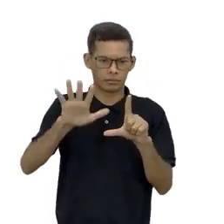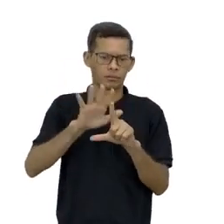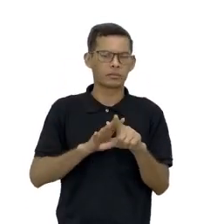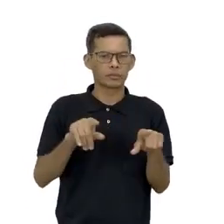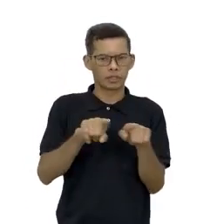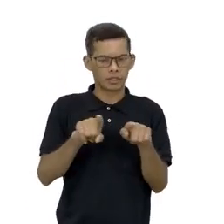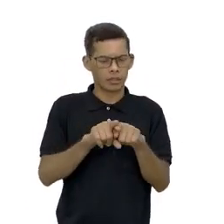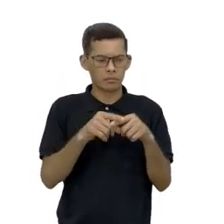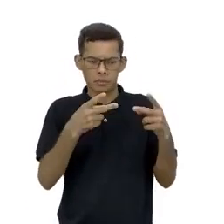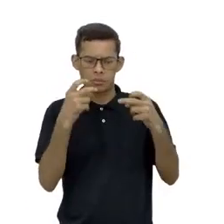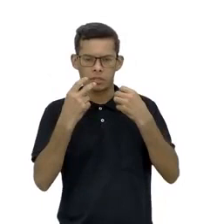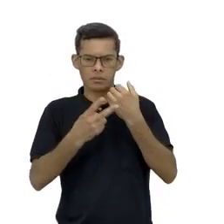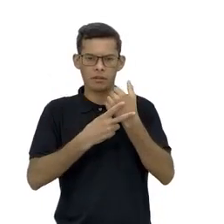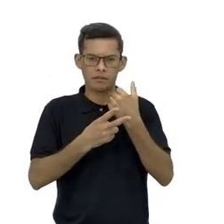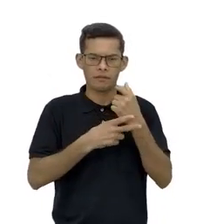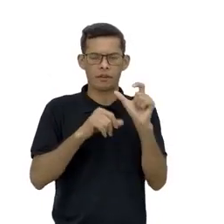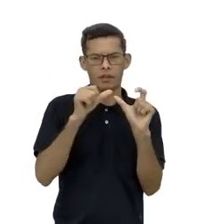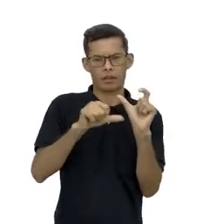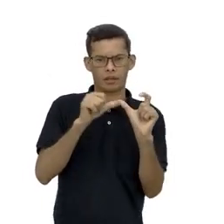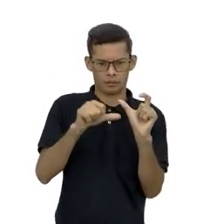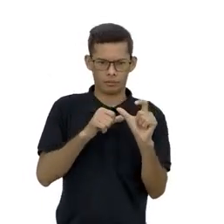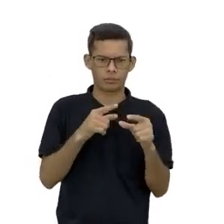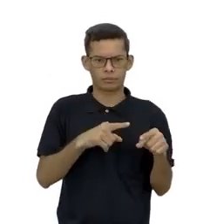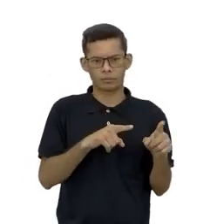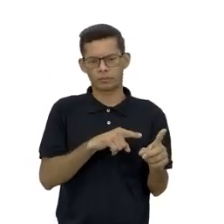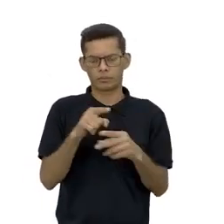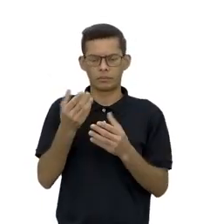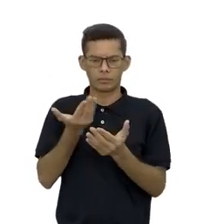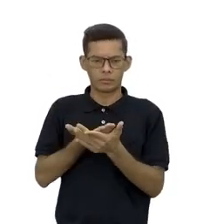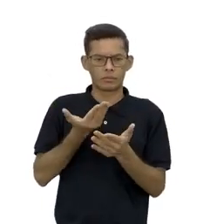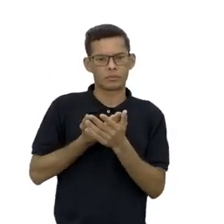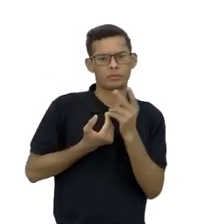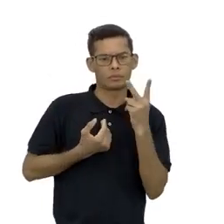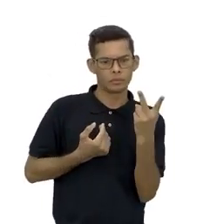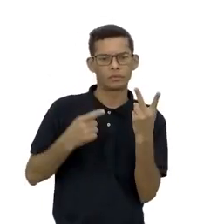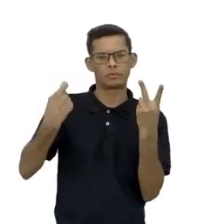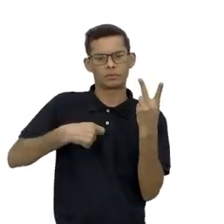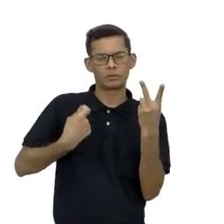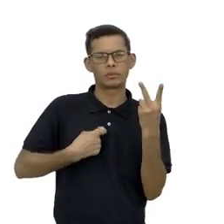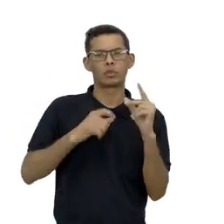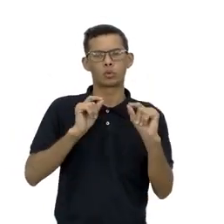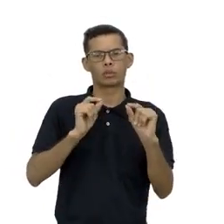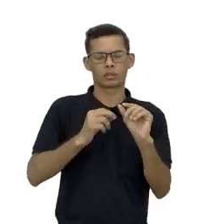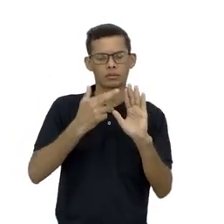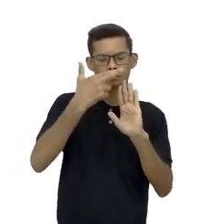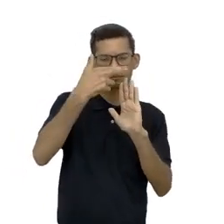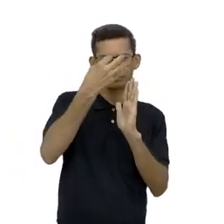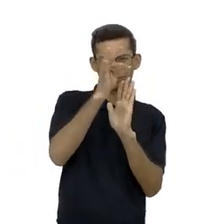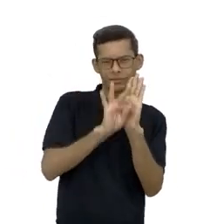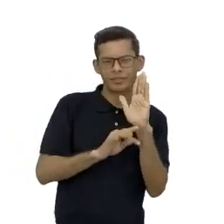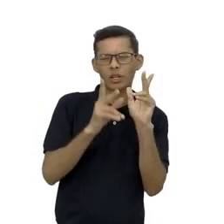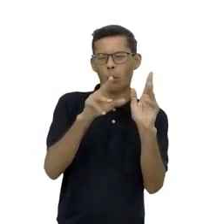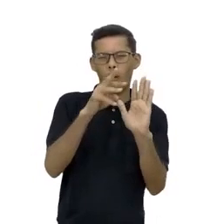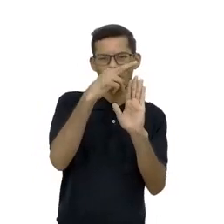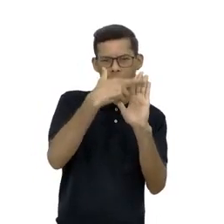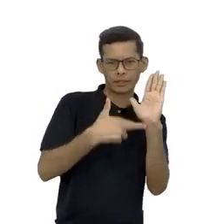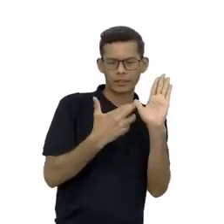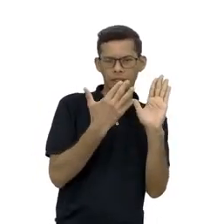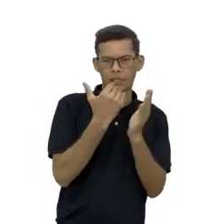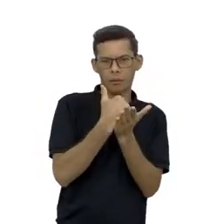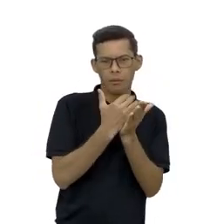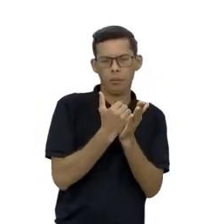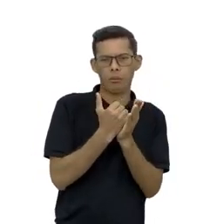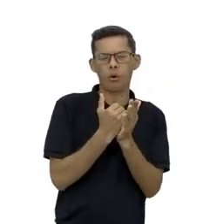Na aula 2, os estudantes deverão ter duas receitas de bolo de fubá e perceber as diferenças entre